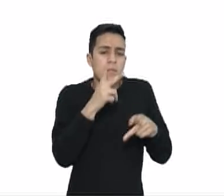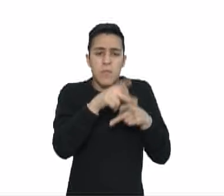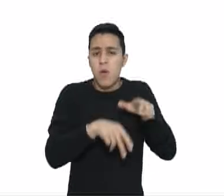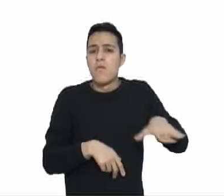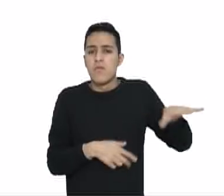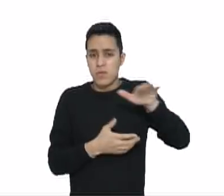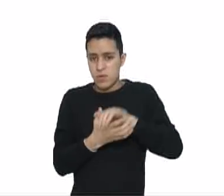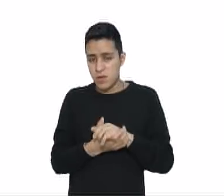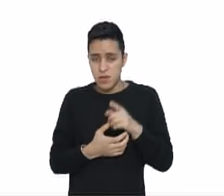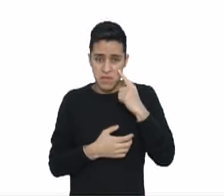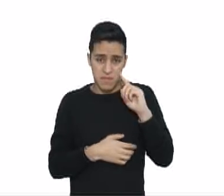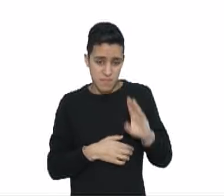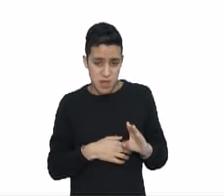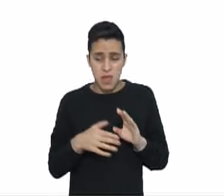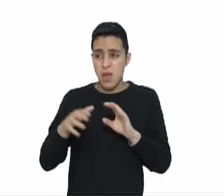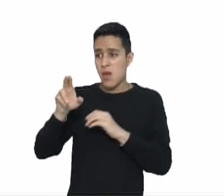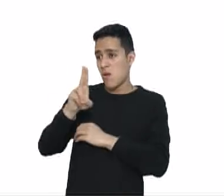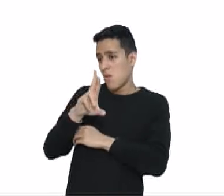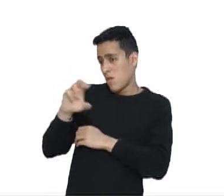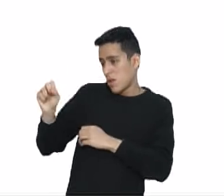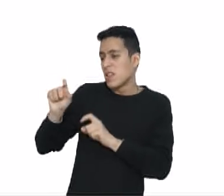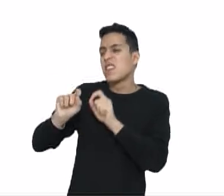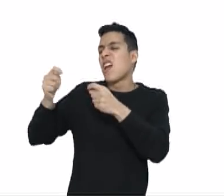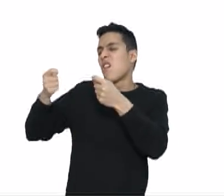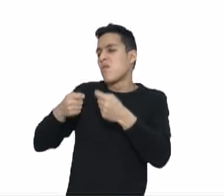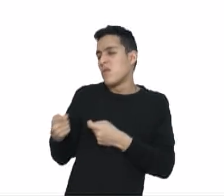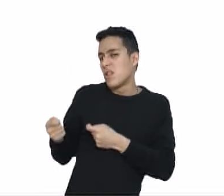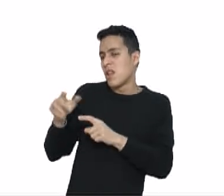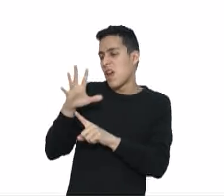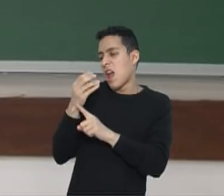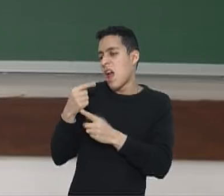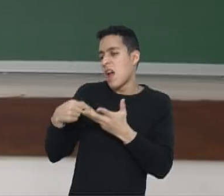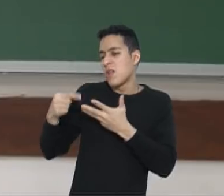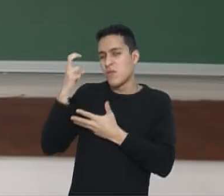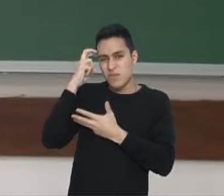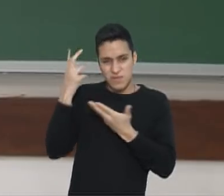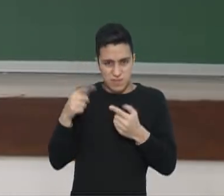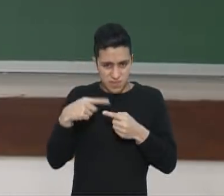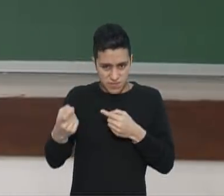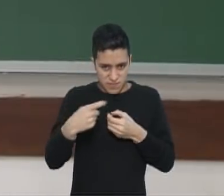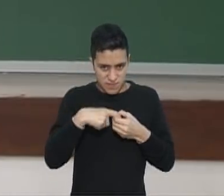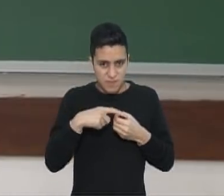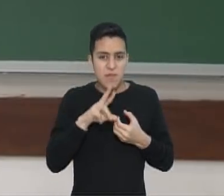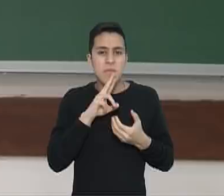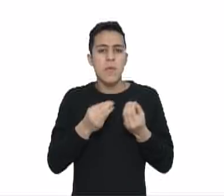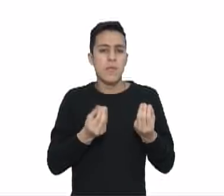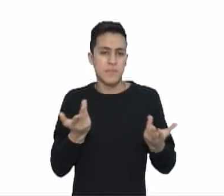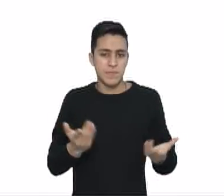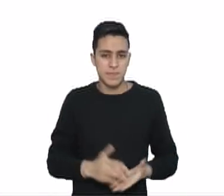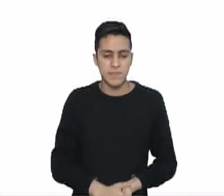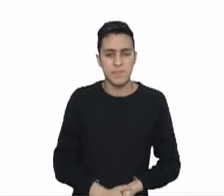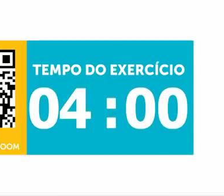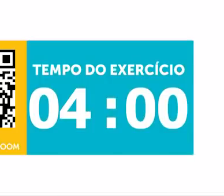B. Na União Soviética, quem controlava a produção artística e cultural? Voltamos já com a resolução.